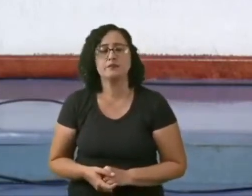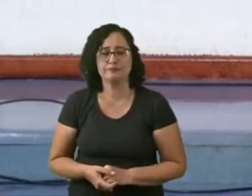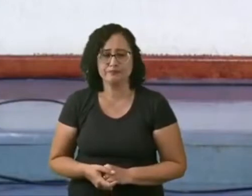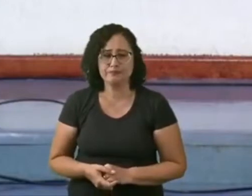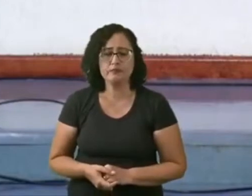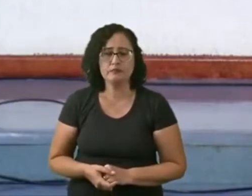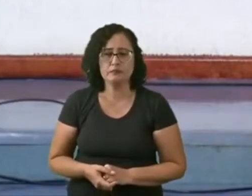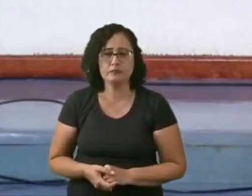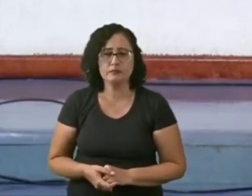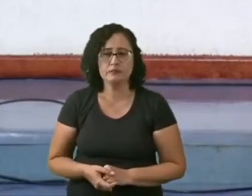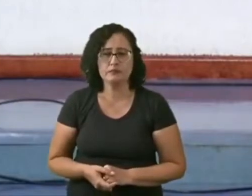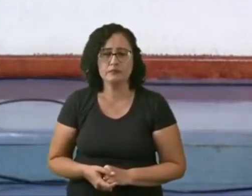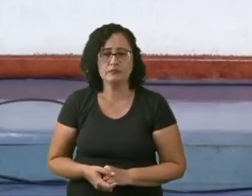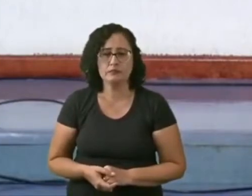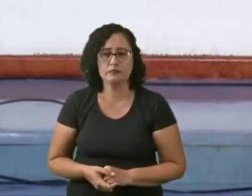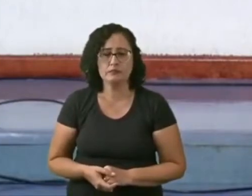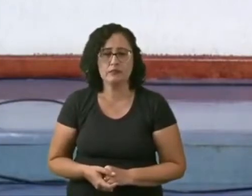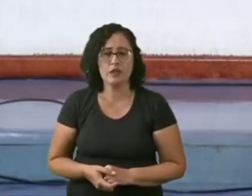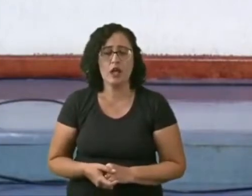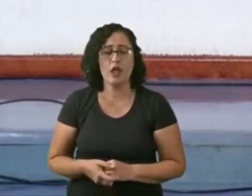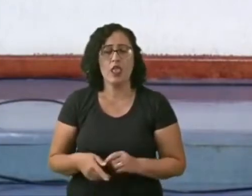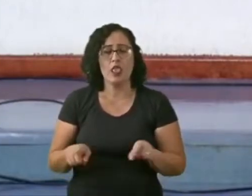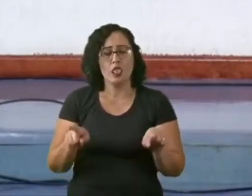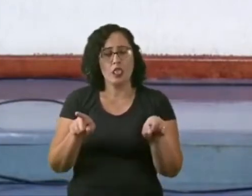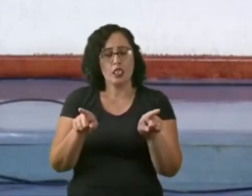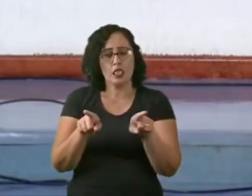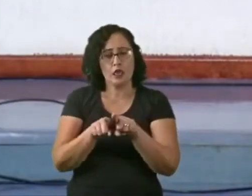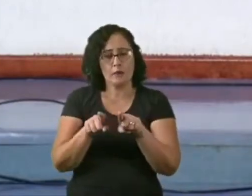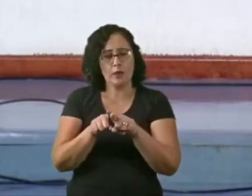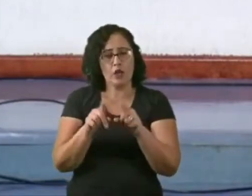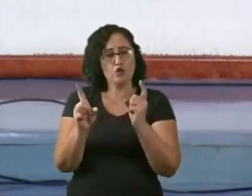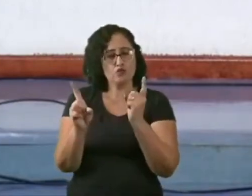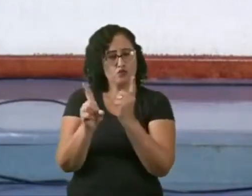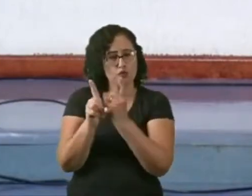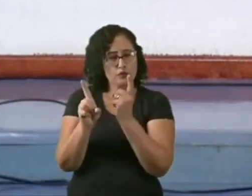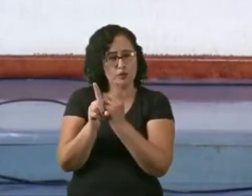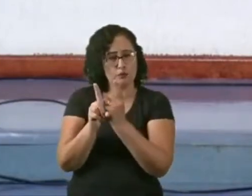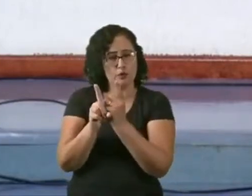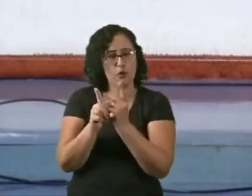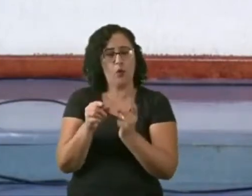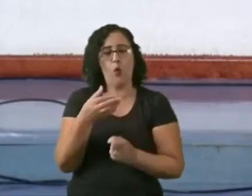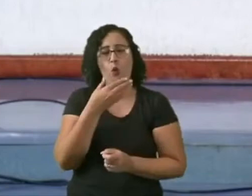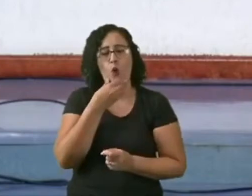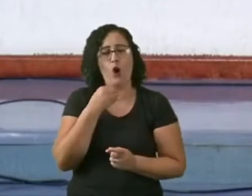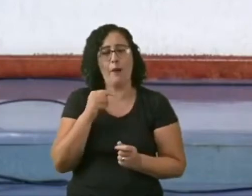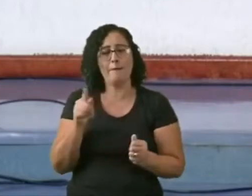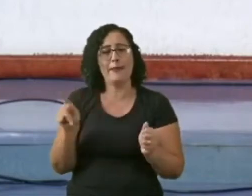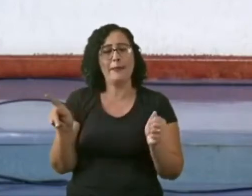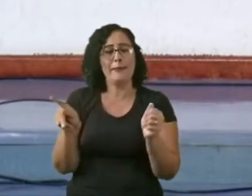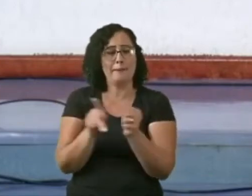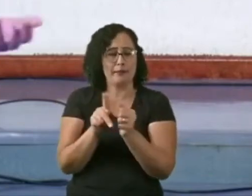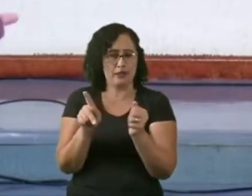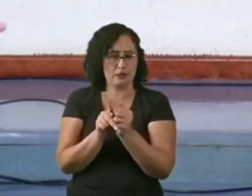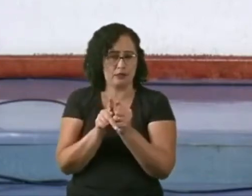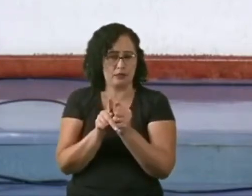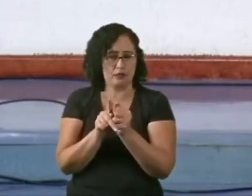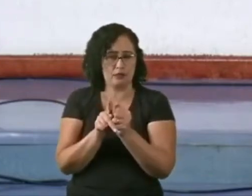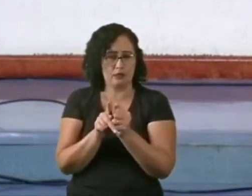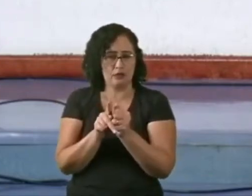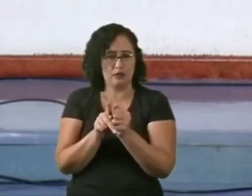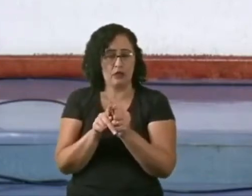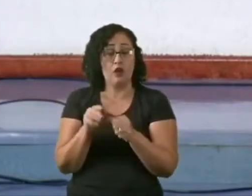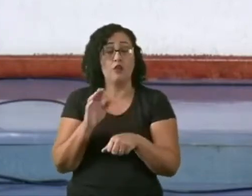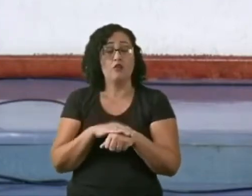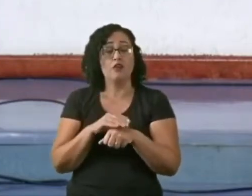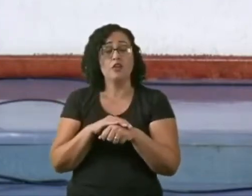mesmo momento, Pedro, ele tinha voltado para pescar. Ele tinha voltado para a sua pescaria. Ele